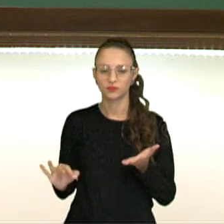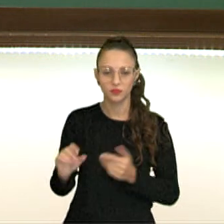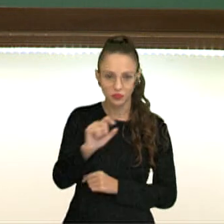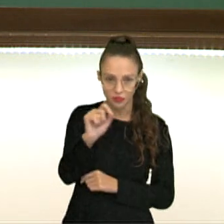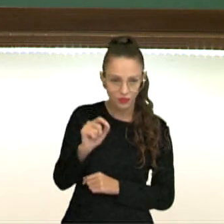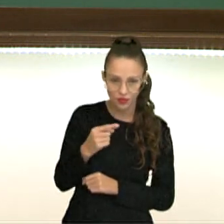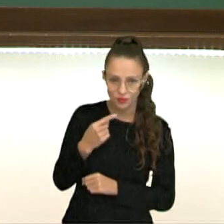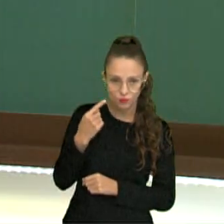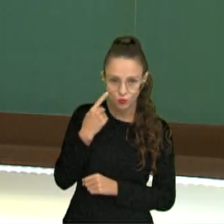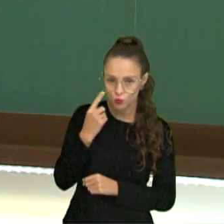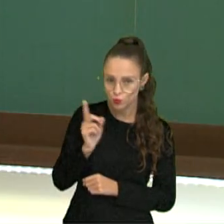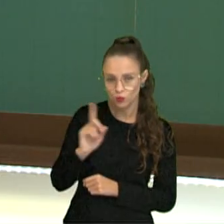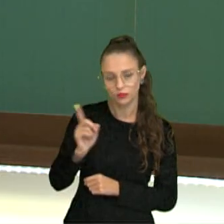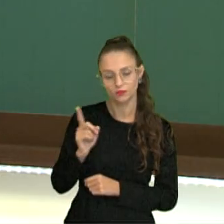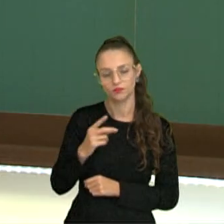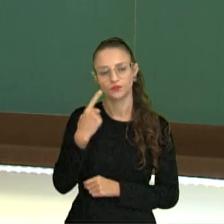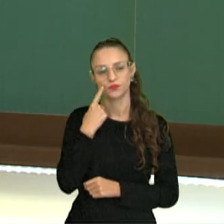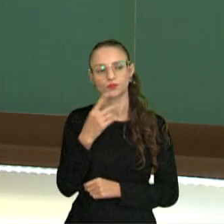não sabem.